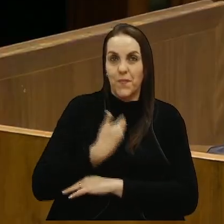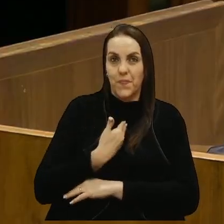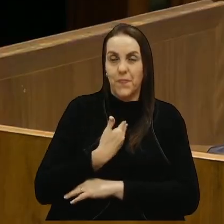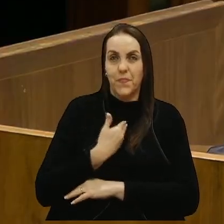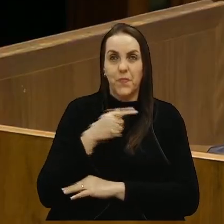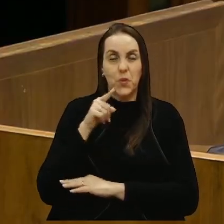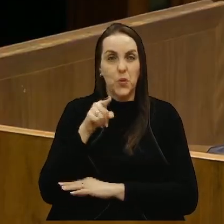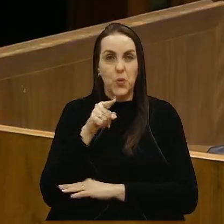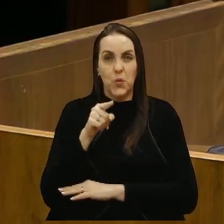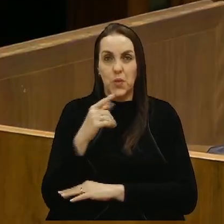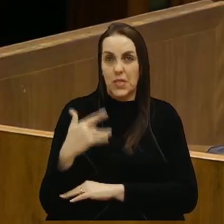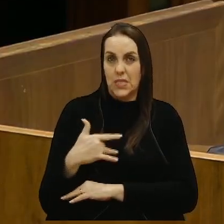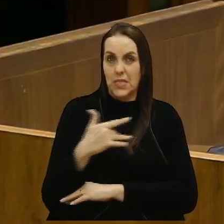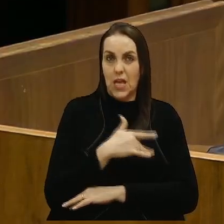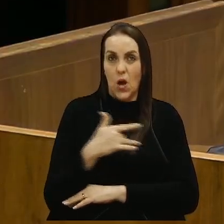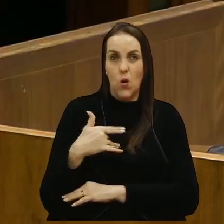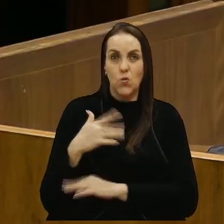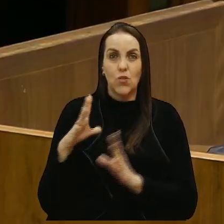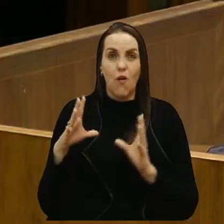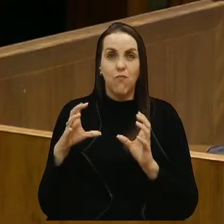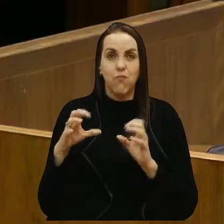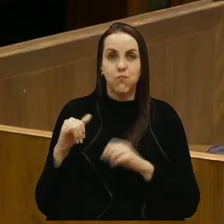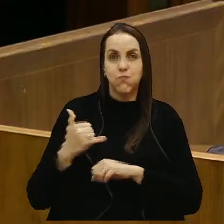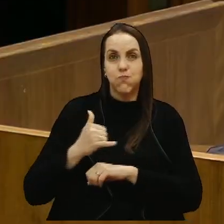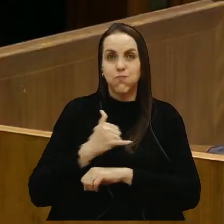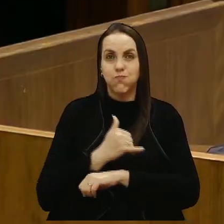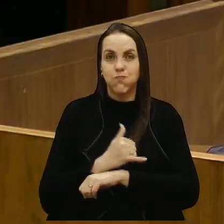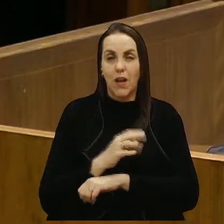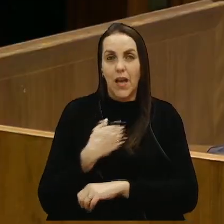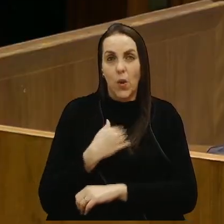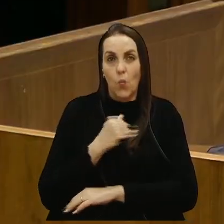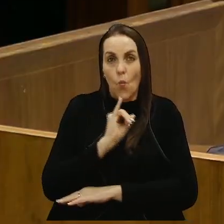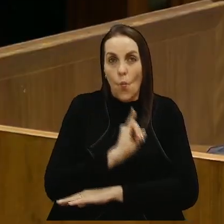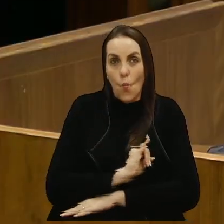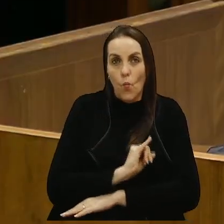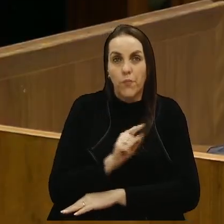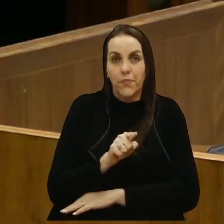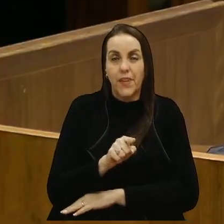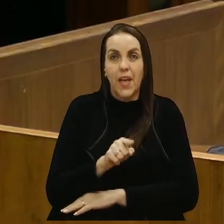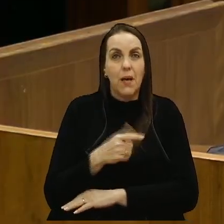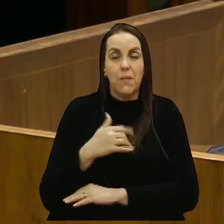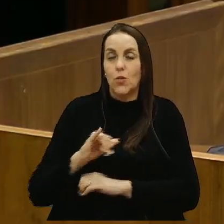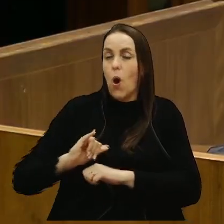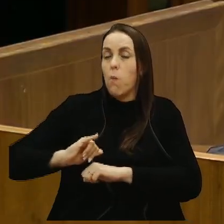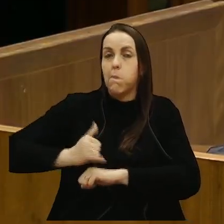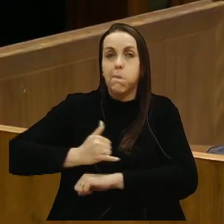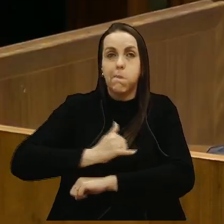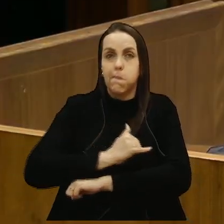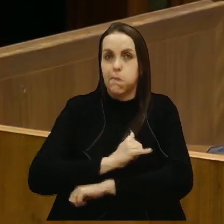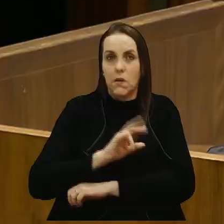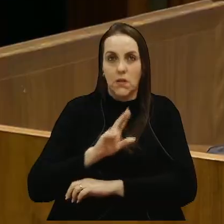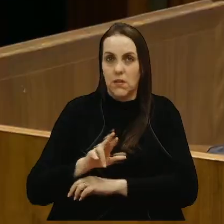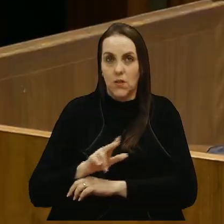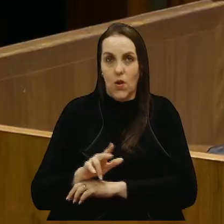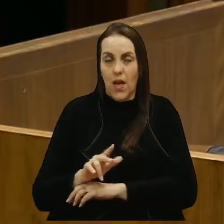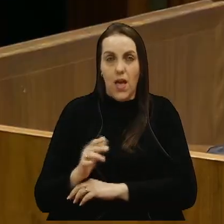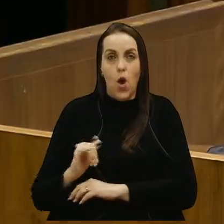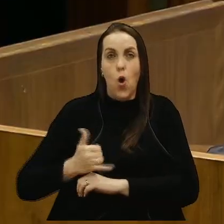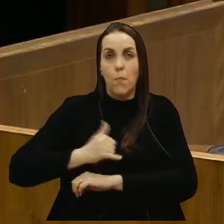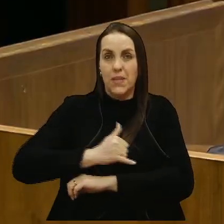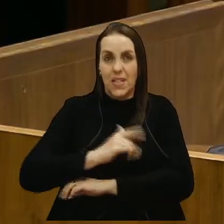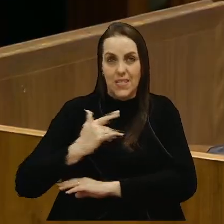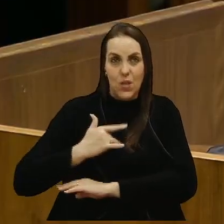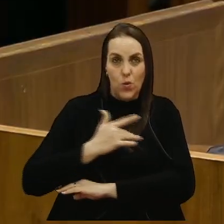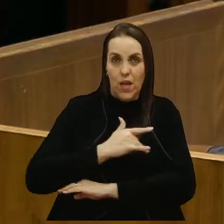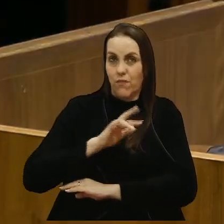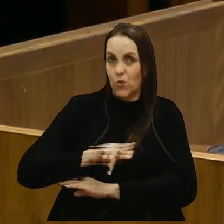tá com saúde, porque tá mais gordinha. Eu era bem magrinha de criança. Mas não é aquela obesidade, nenhuma obesidade é saudável, né?